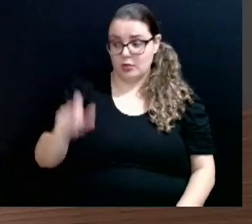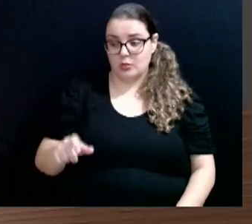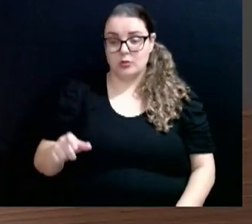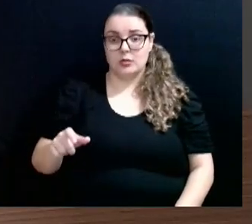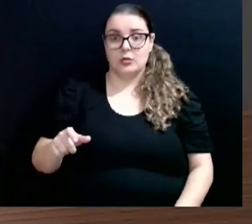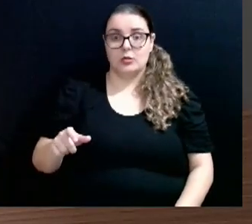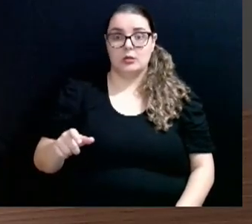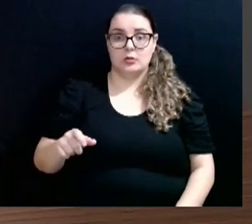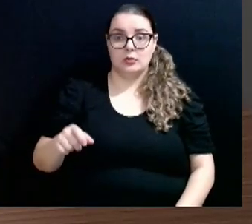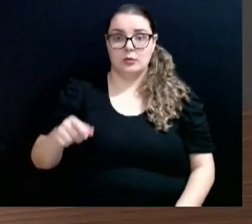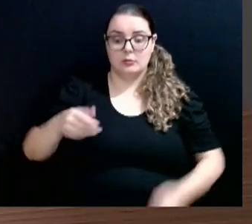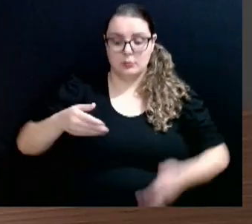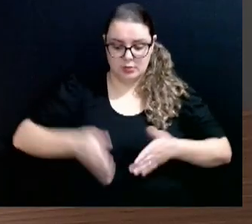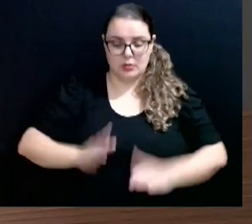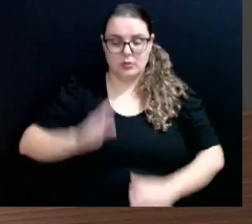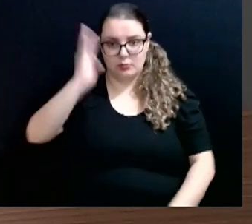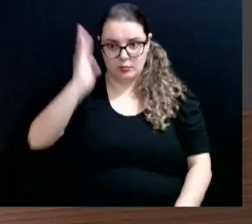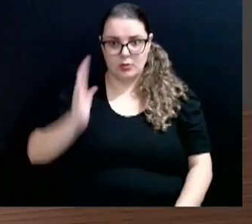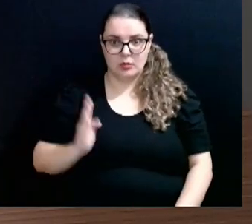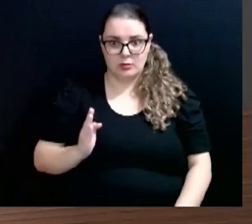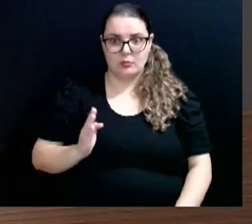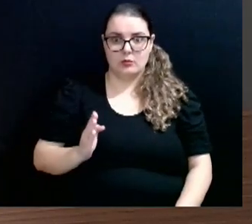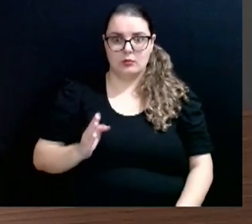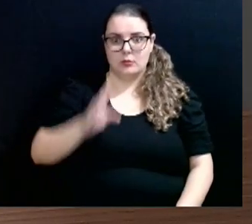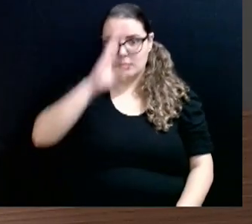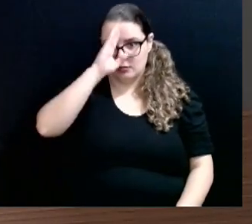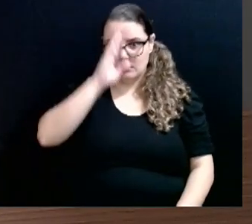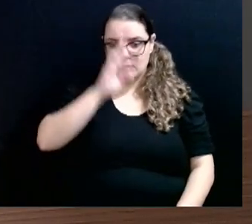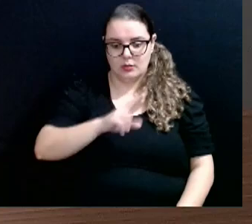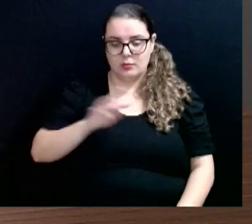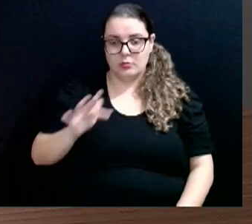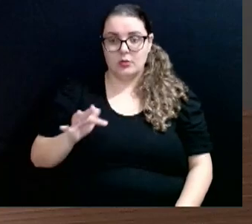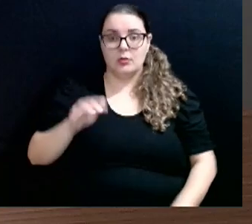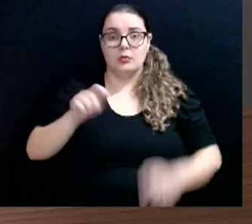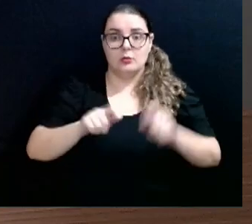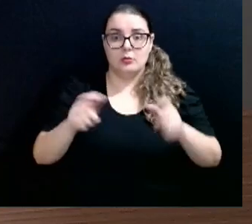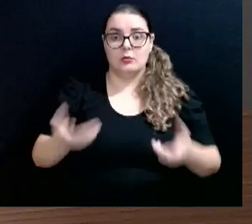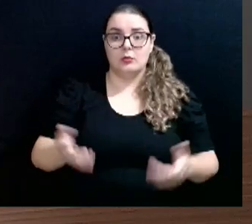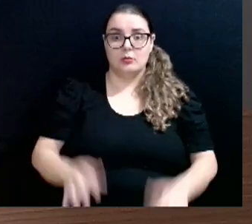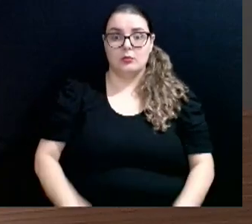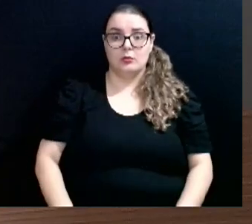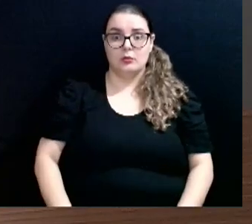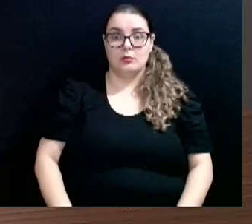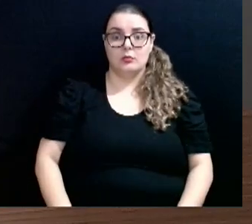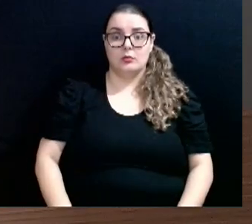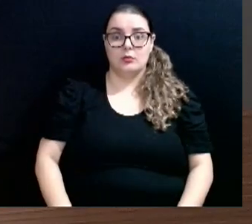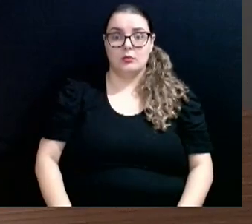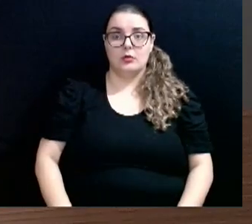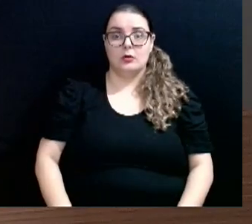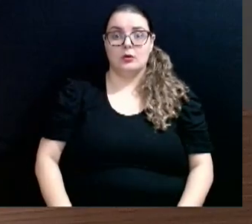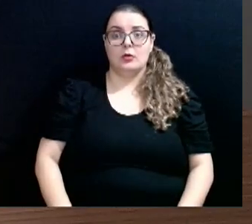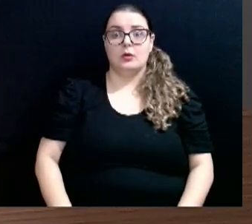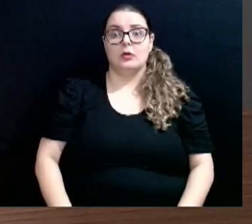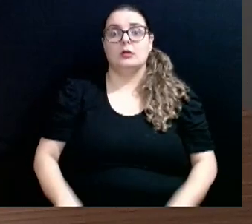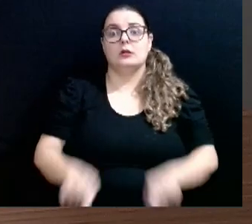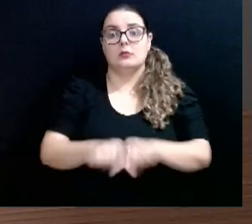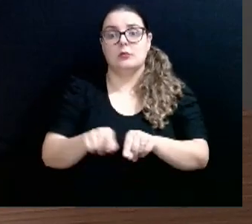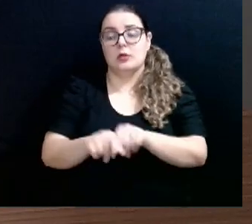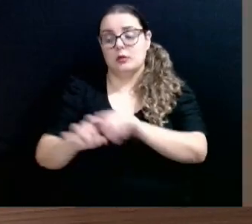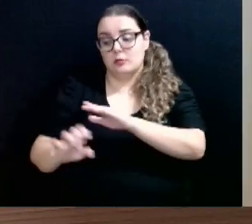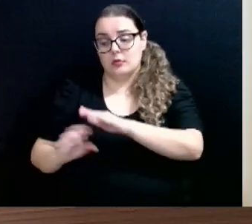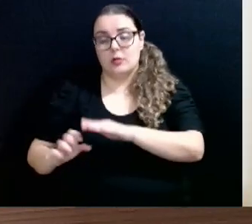brasileiro, principalmente da Receita Federal. E pessoas jurídicas também podem participar. Então, pessoa física maior de